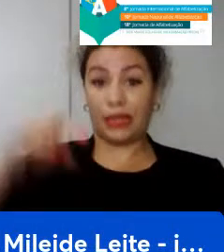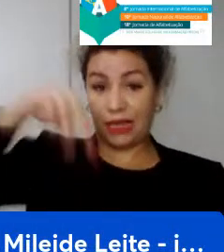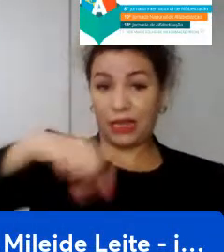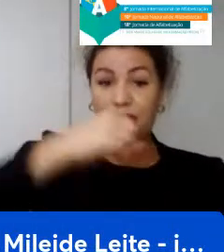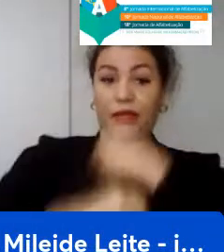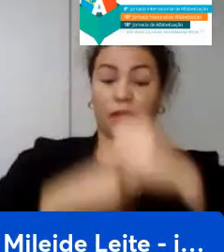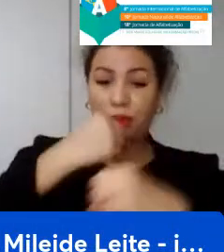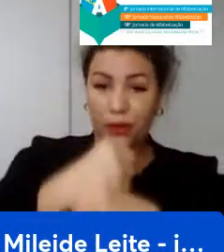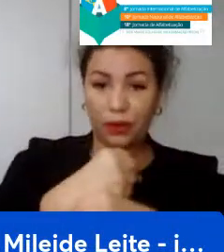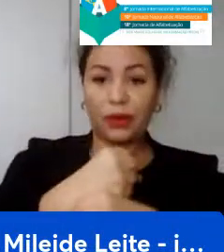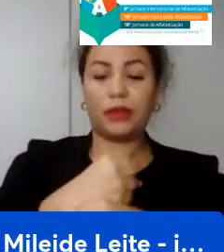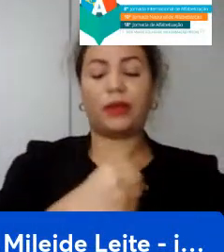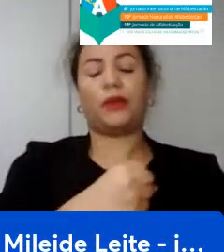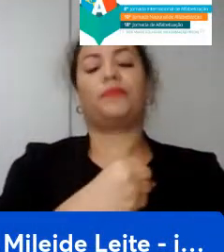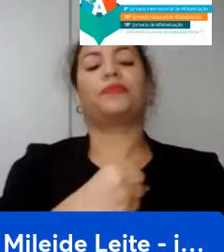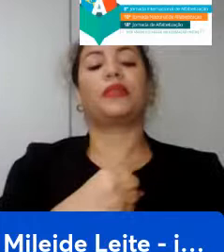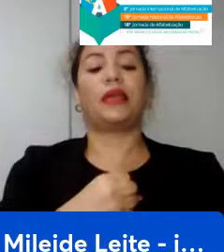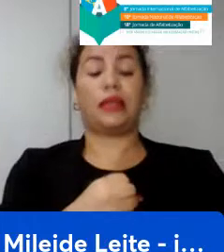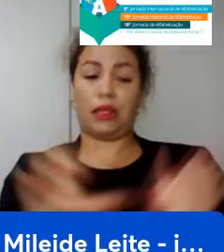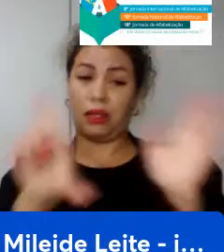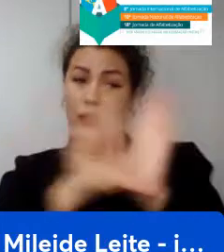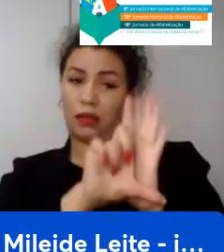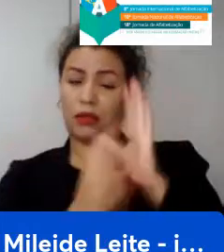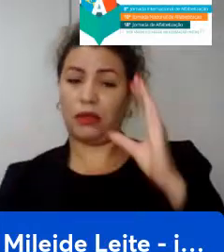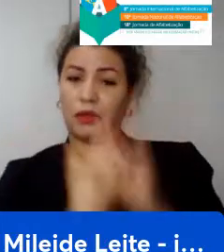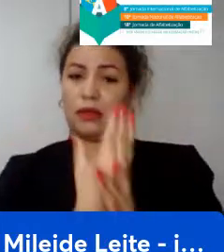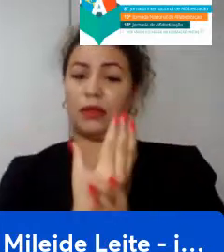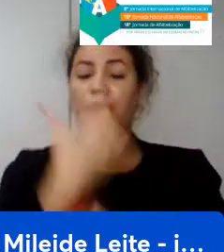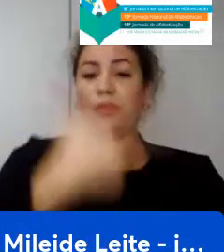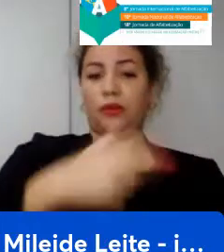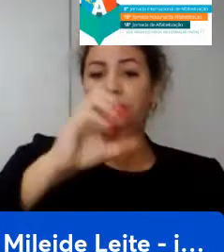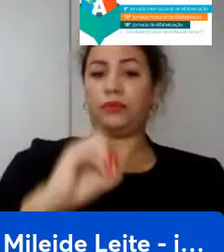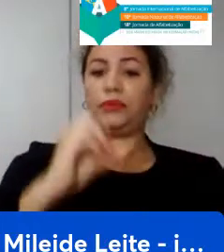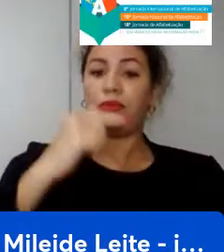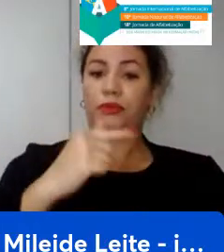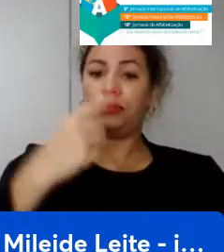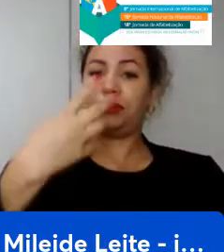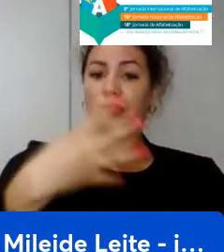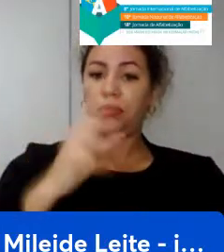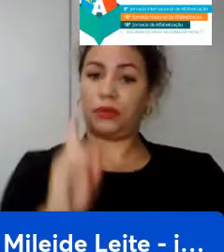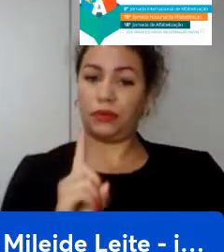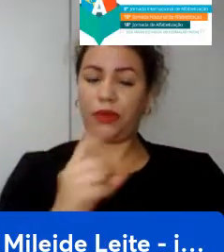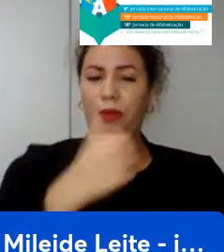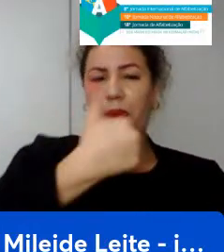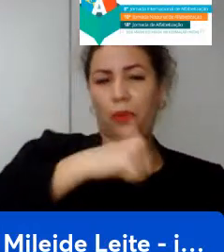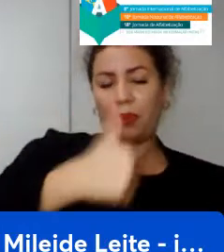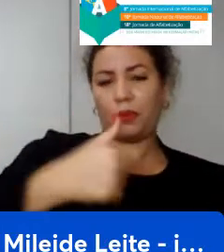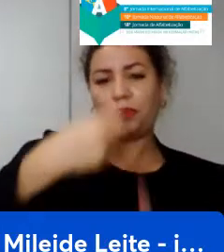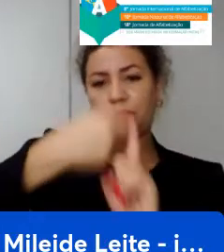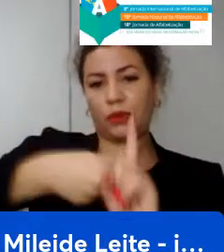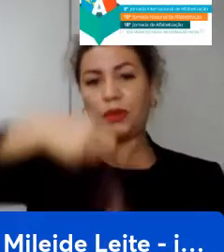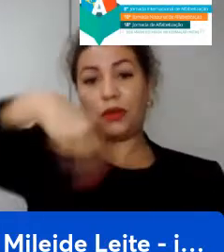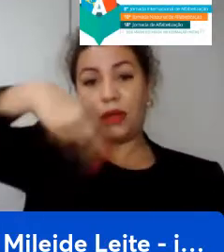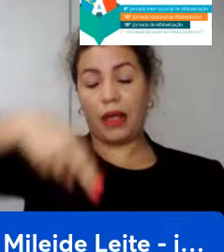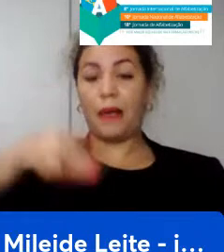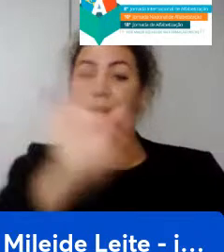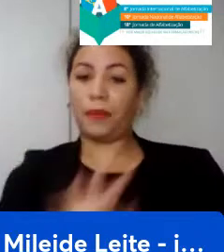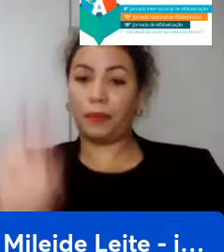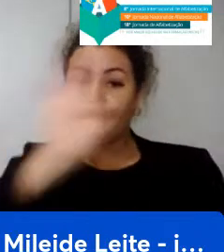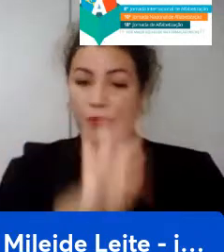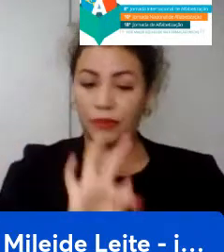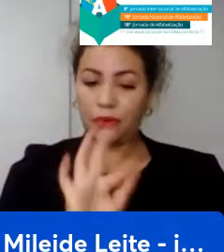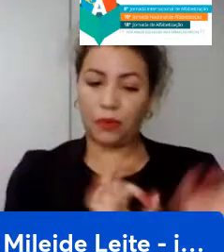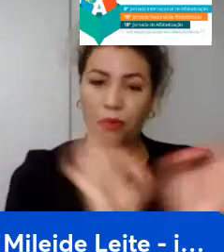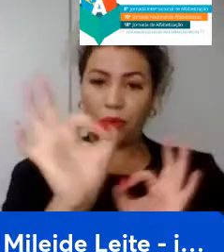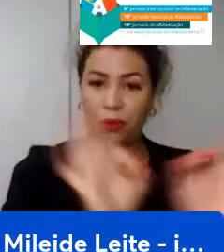ano, através da Lei 2741, de 11 de novembro, a faculdade é